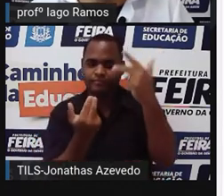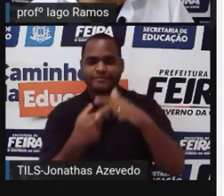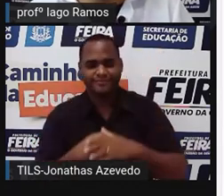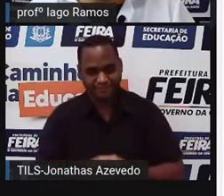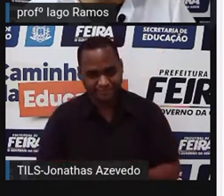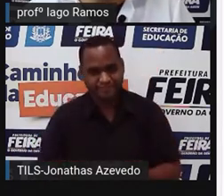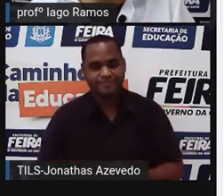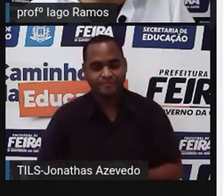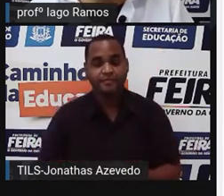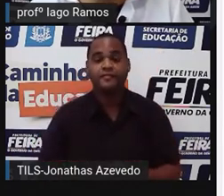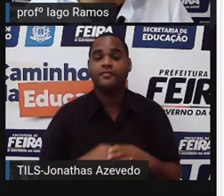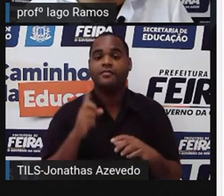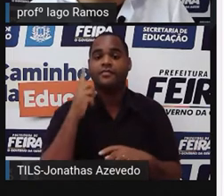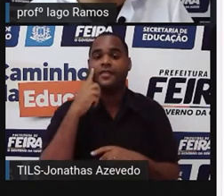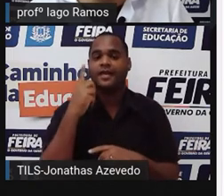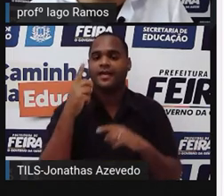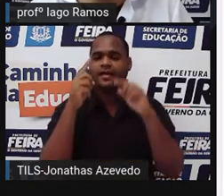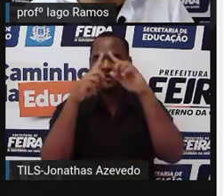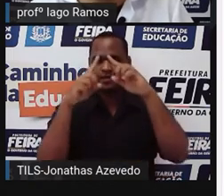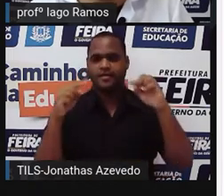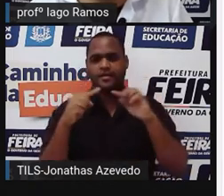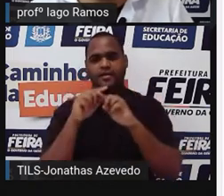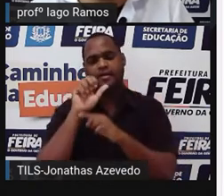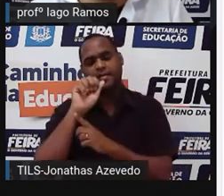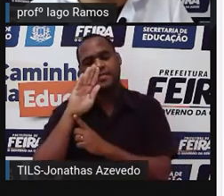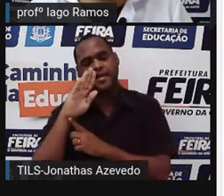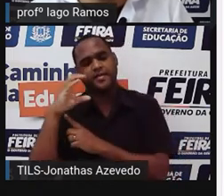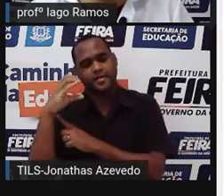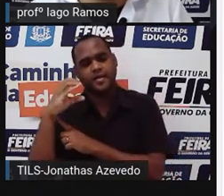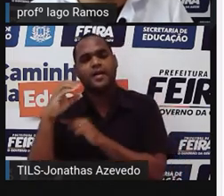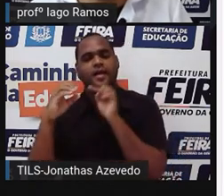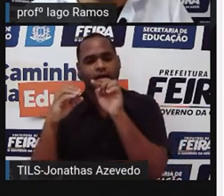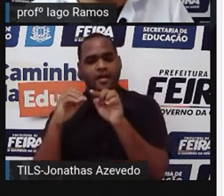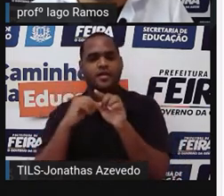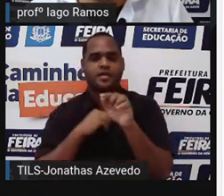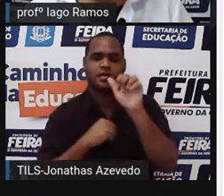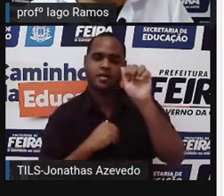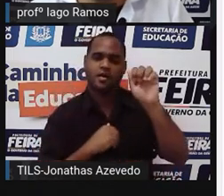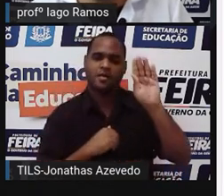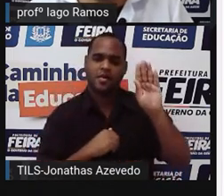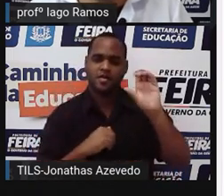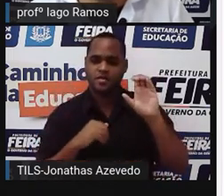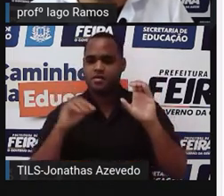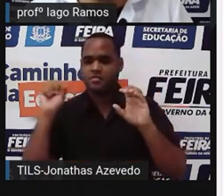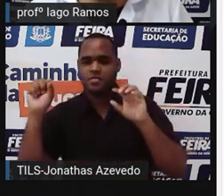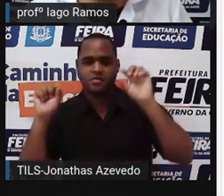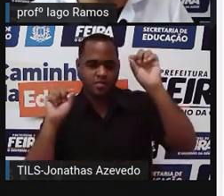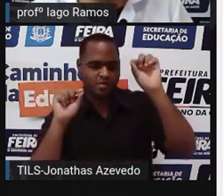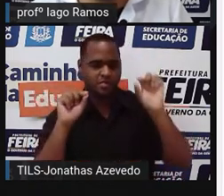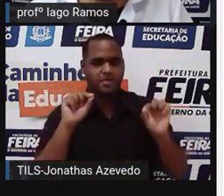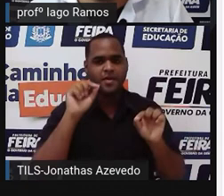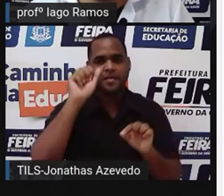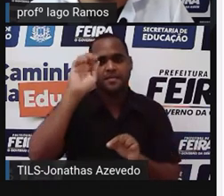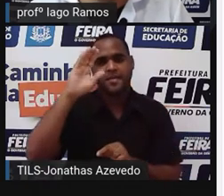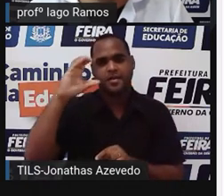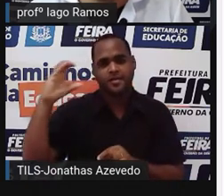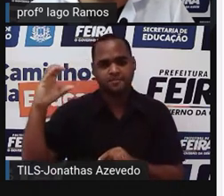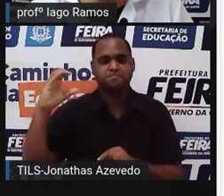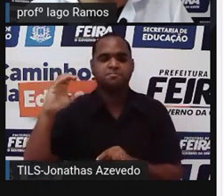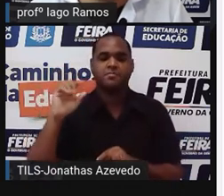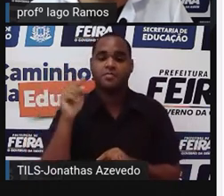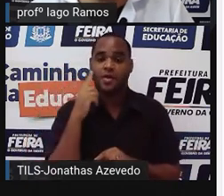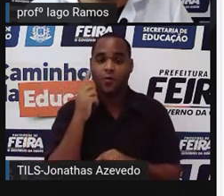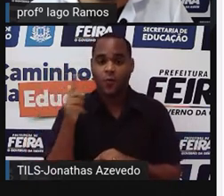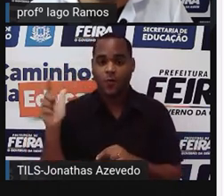cima. Esse grandão aqui em cima é o triângulo ABC, porque os vértices são A, B e C. Esse aqui,